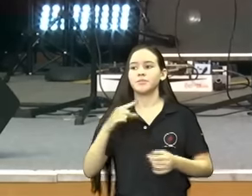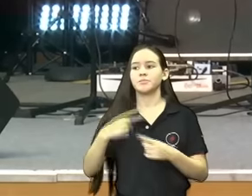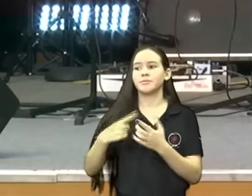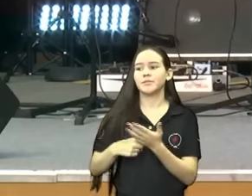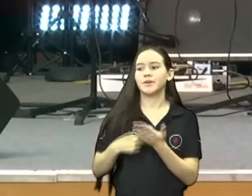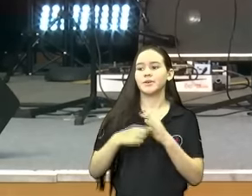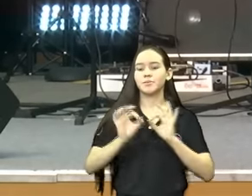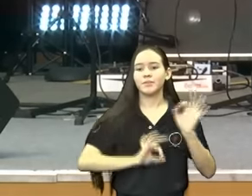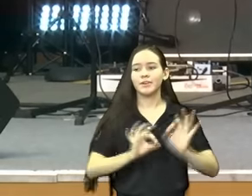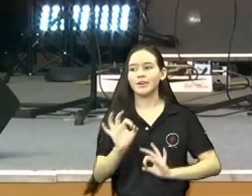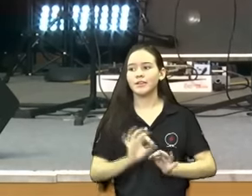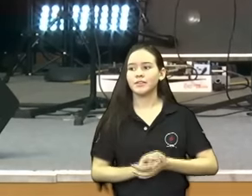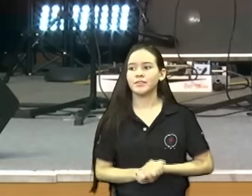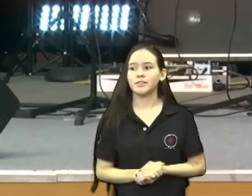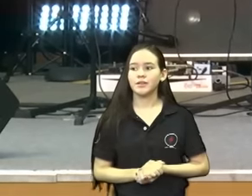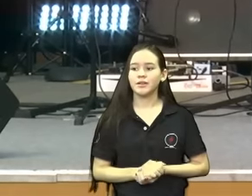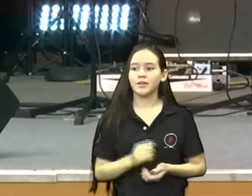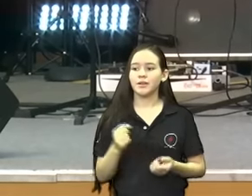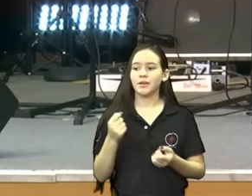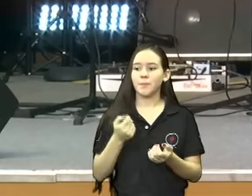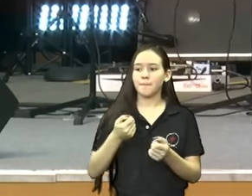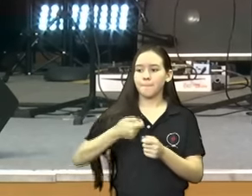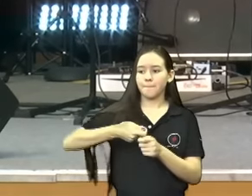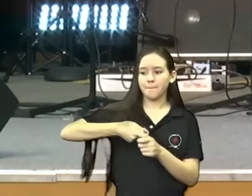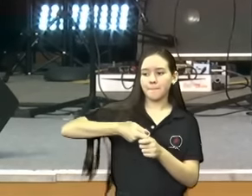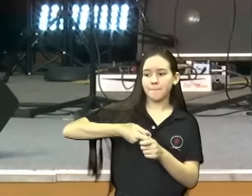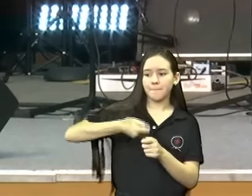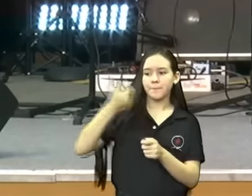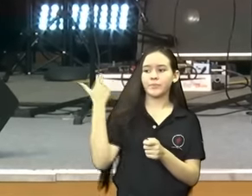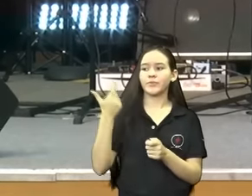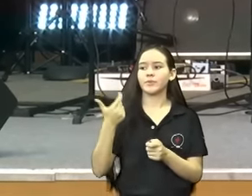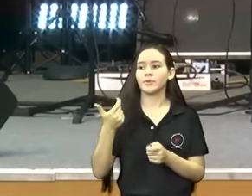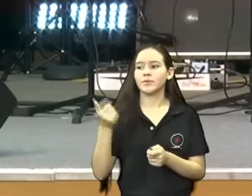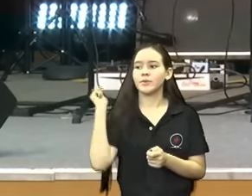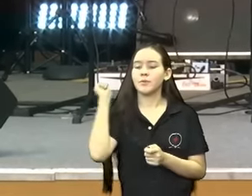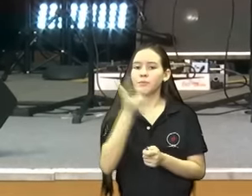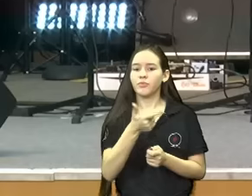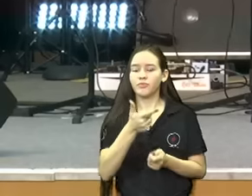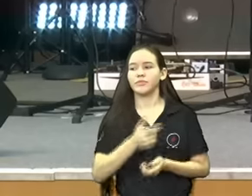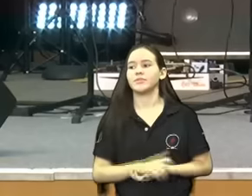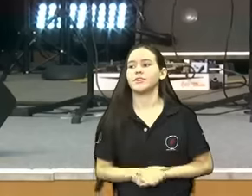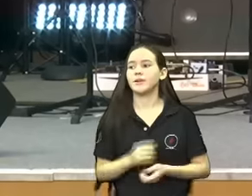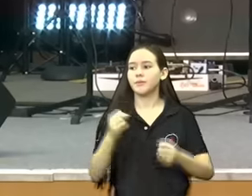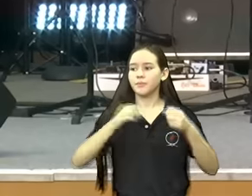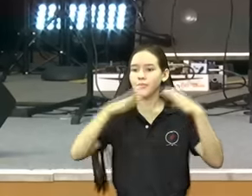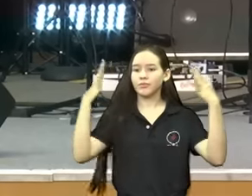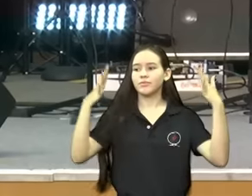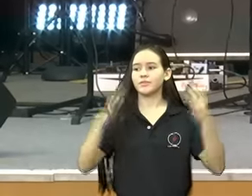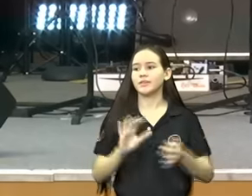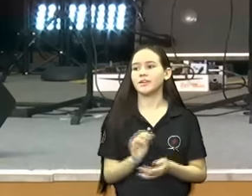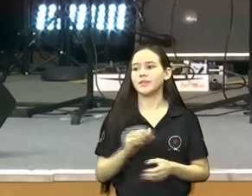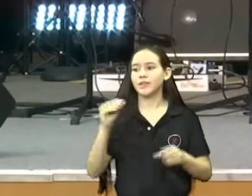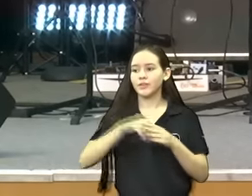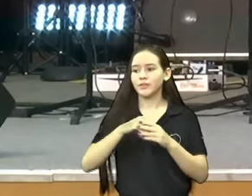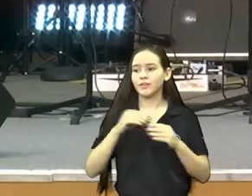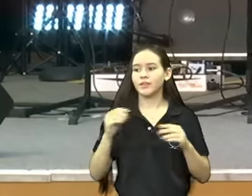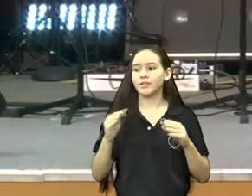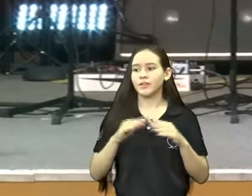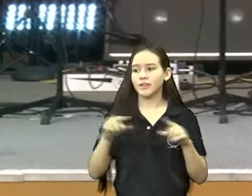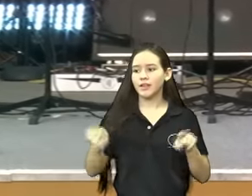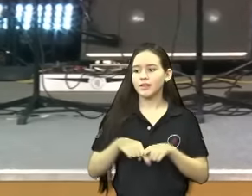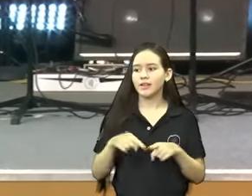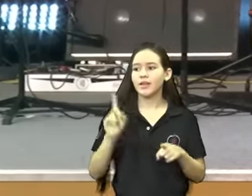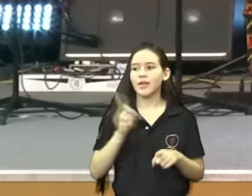estourar um cabeção de nego dentro da sala naquela época da repressão militar e dizer que era uma bomba um